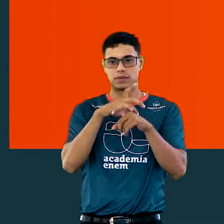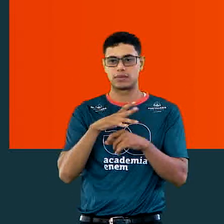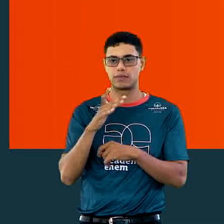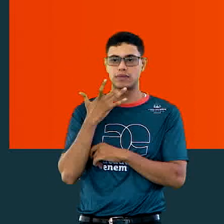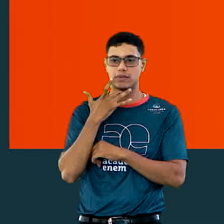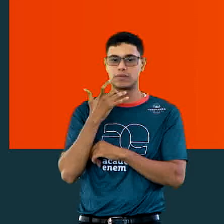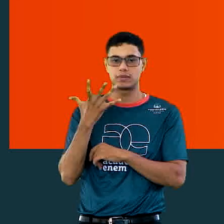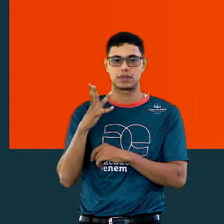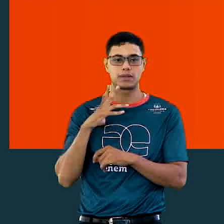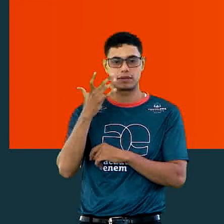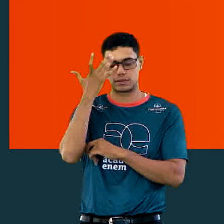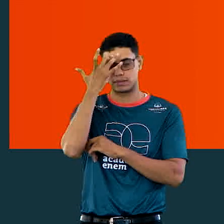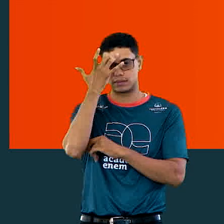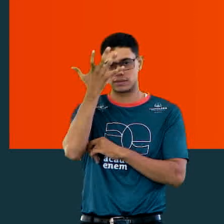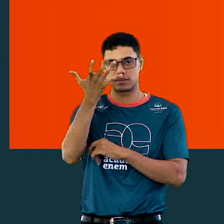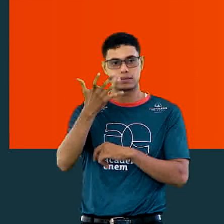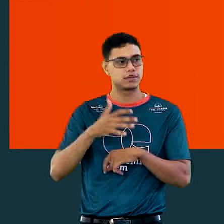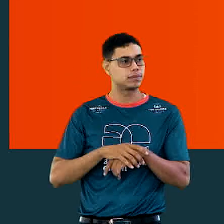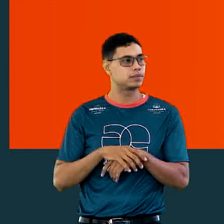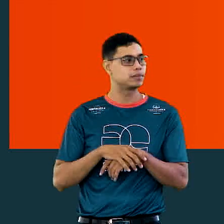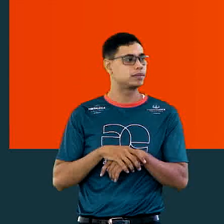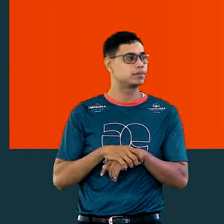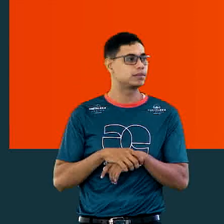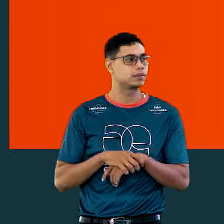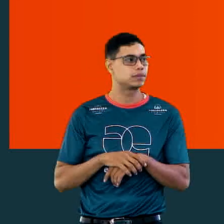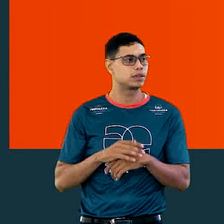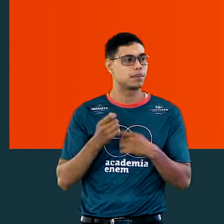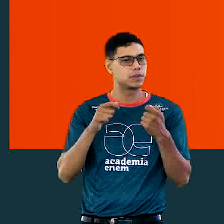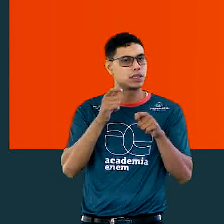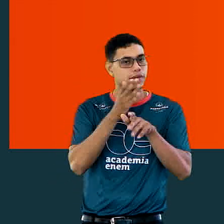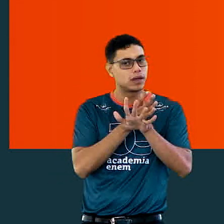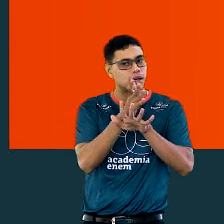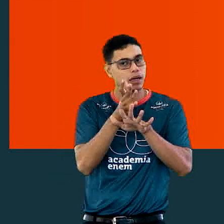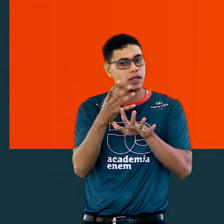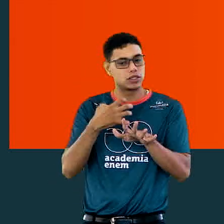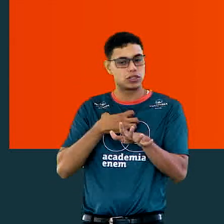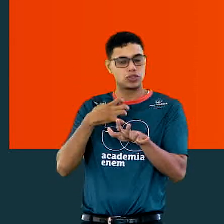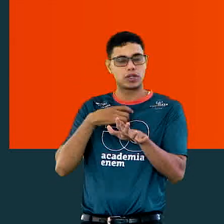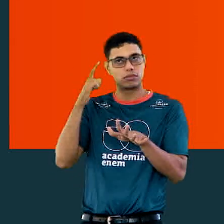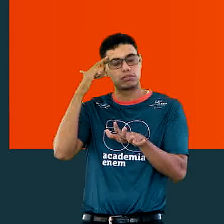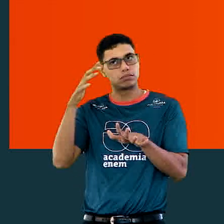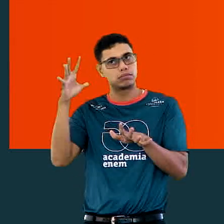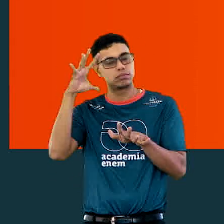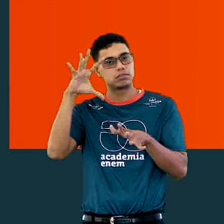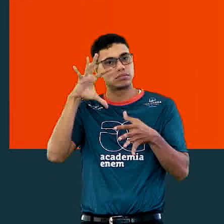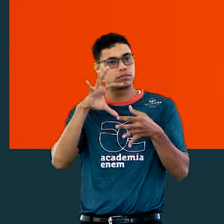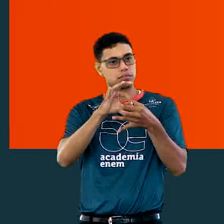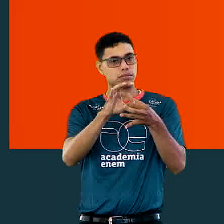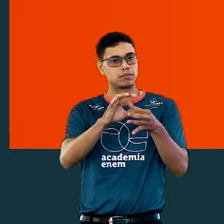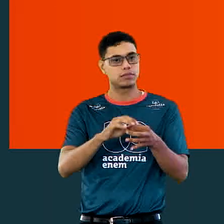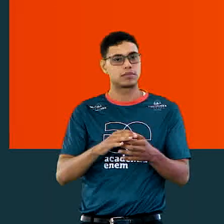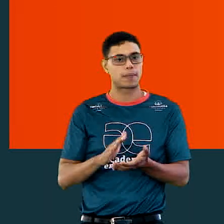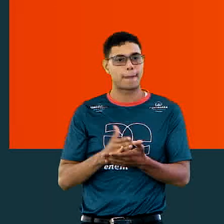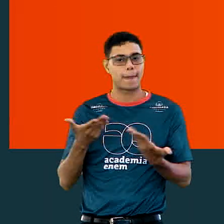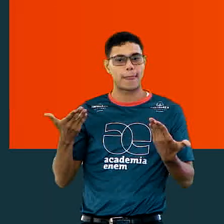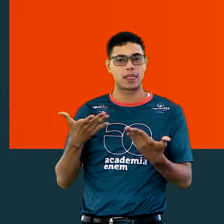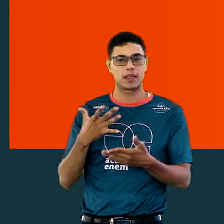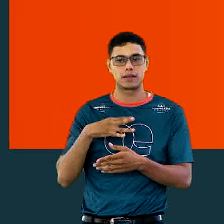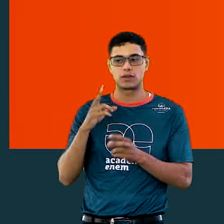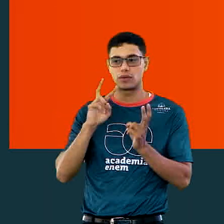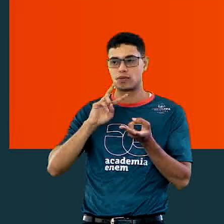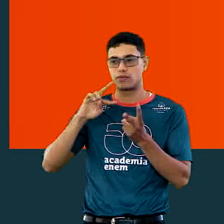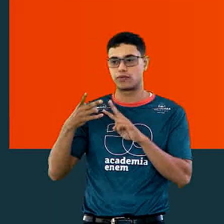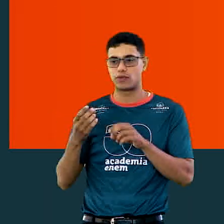fácil. Sempre foi, galera. É só você buscar caminhos para o seu pensamento. Vamos mudar o argumento agora. Vamos voltar